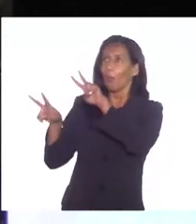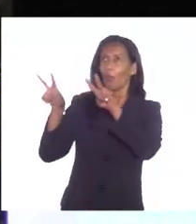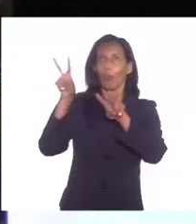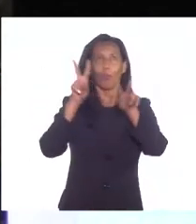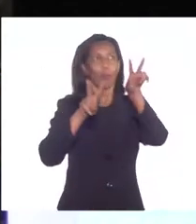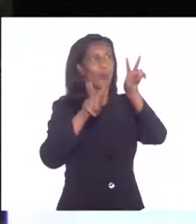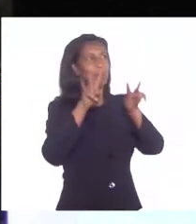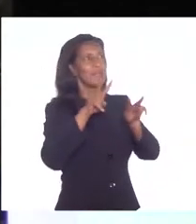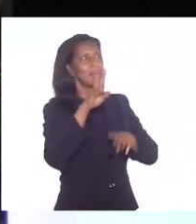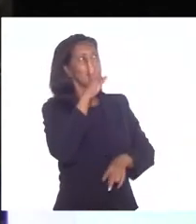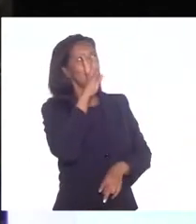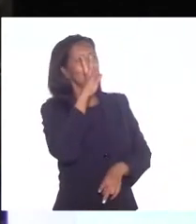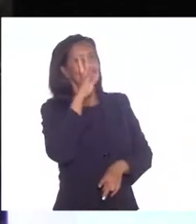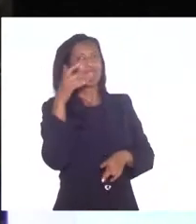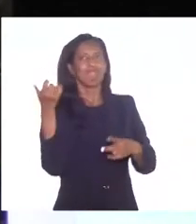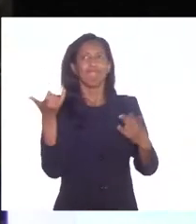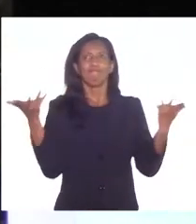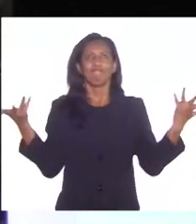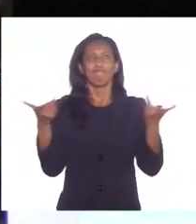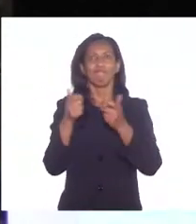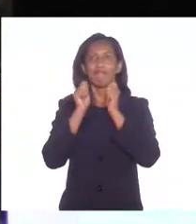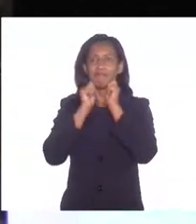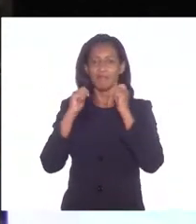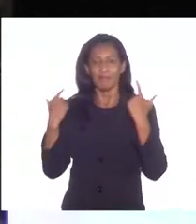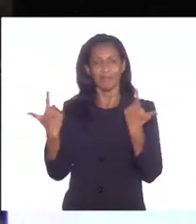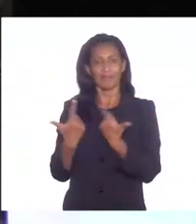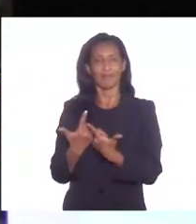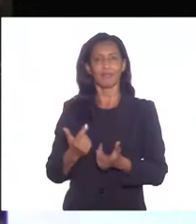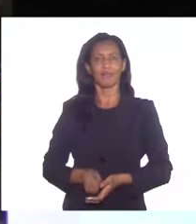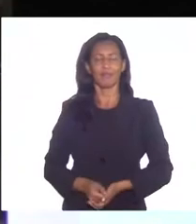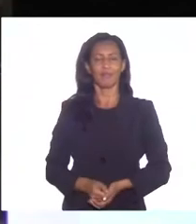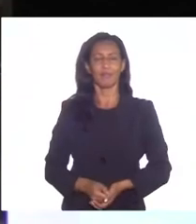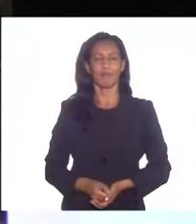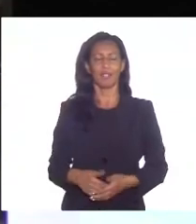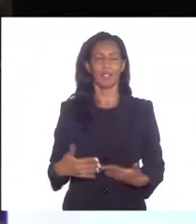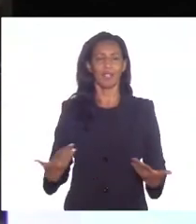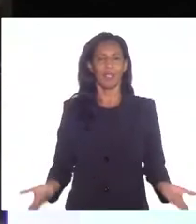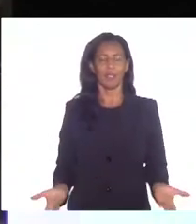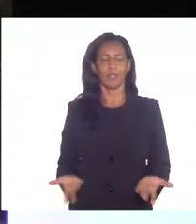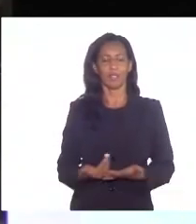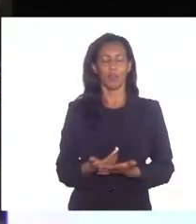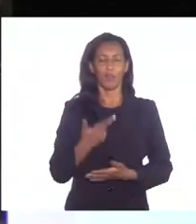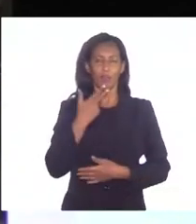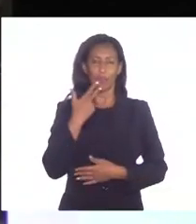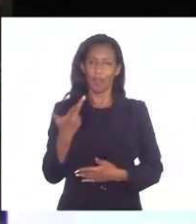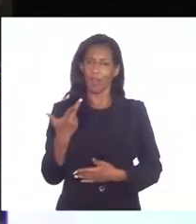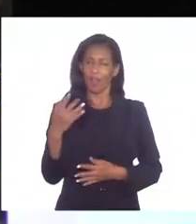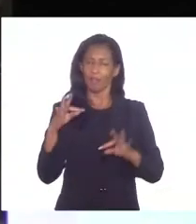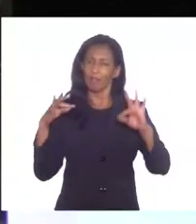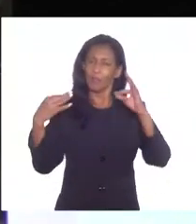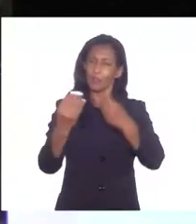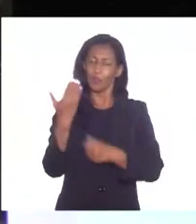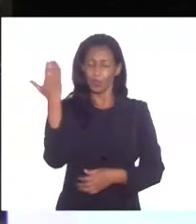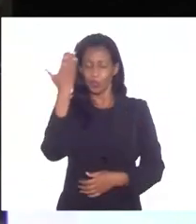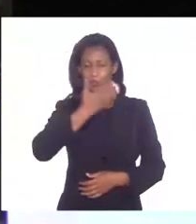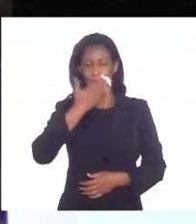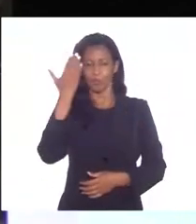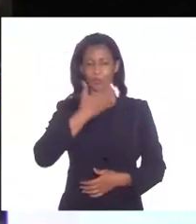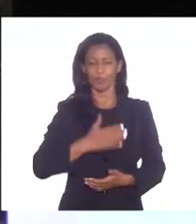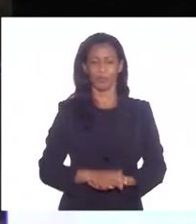desse belíssimo prédio, desse belíssimo plenário. Então, dizer a todos presentes,